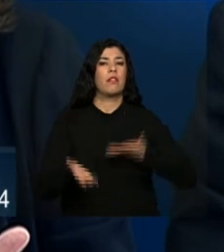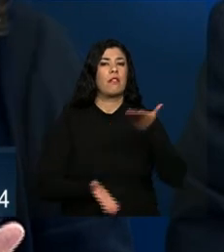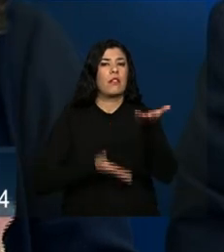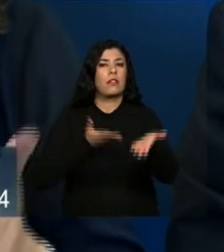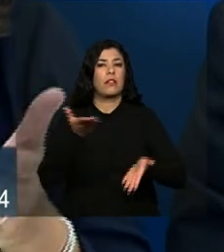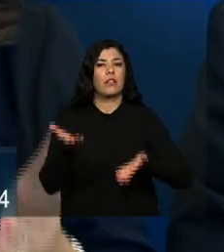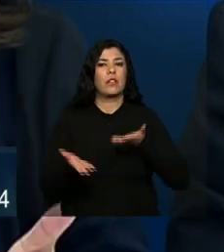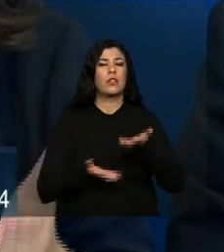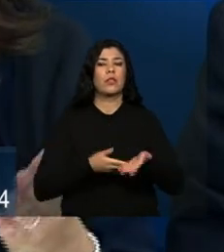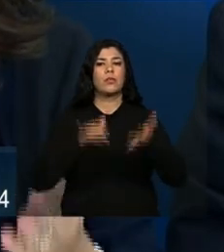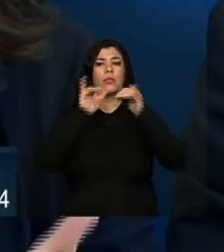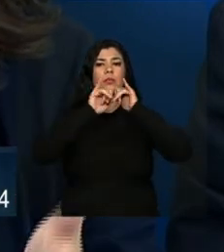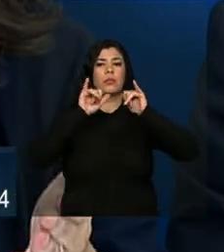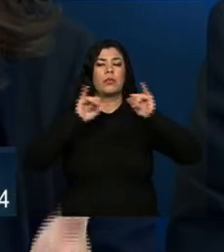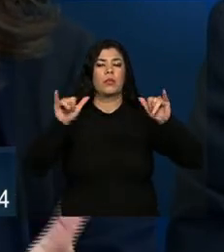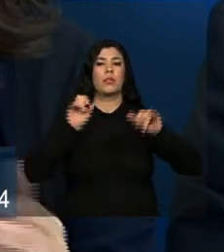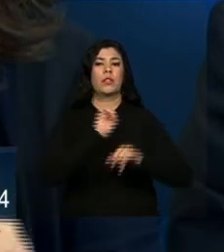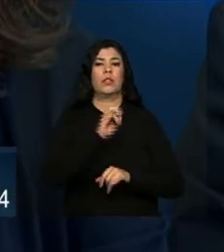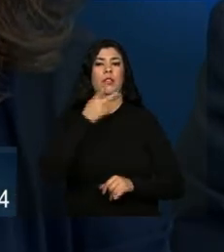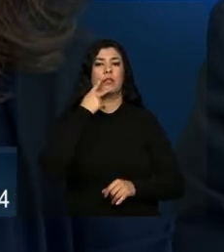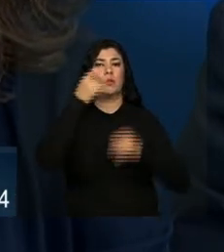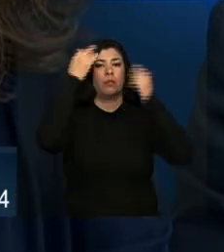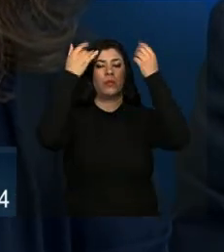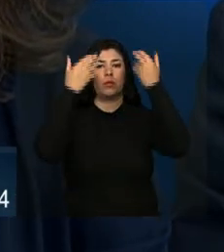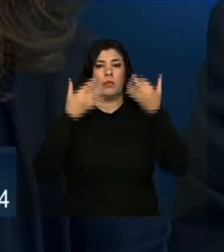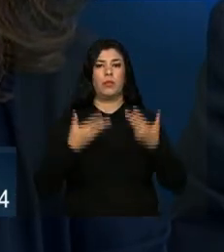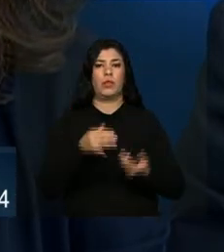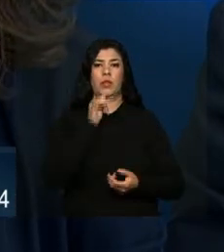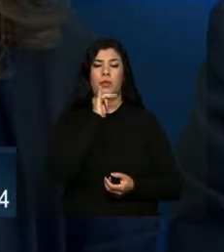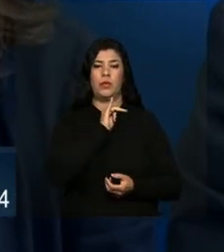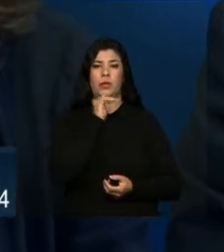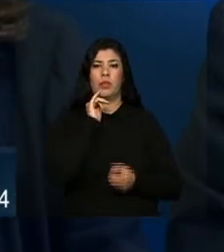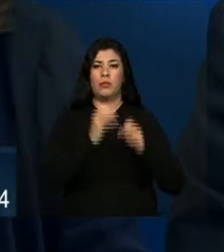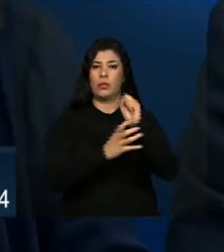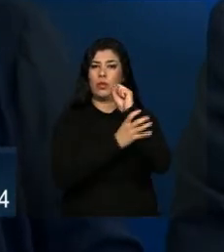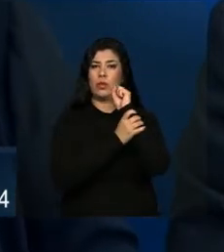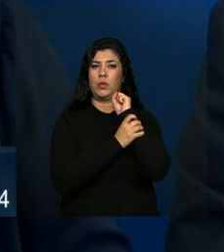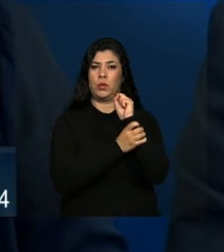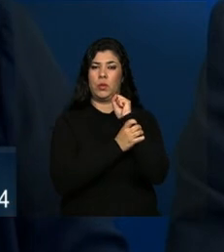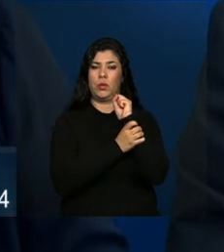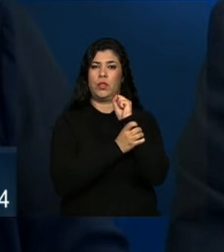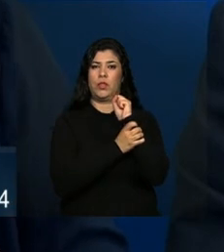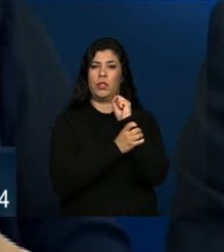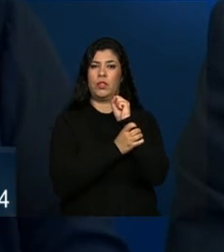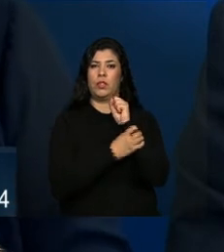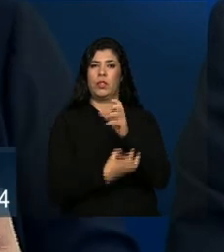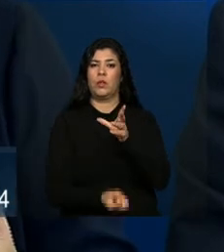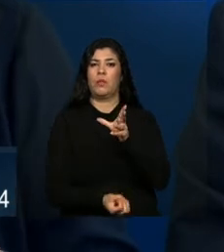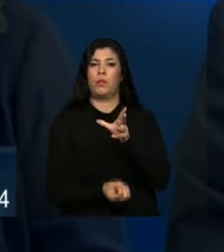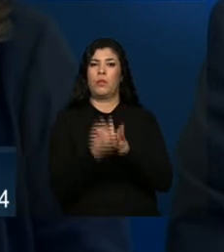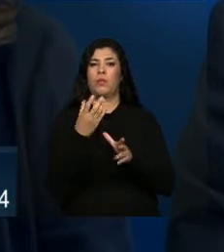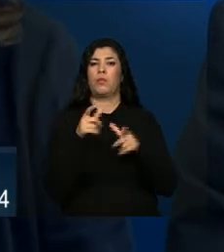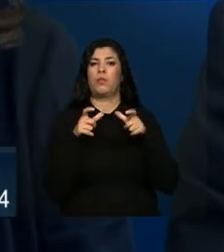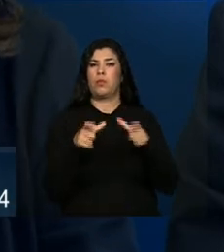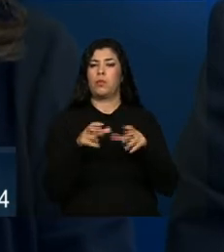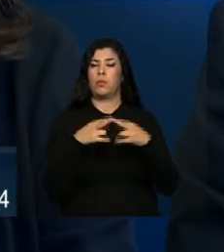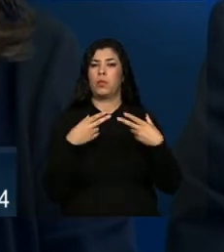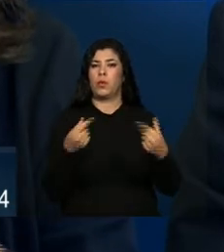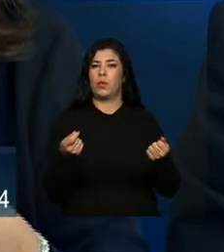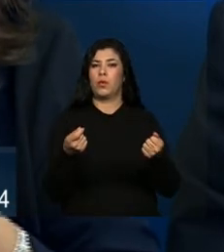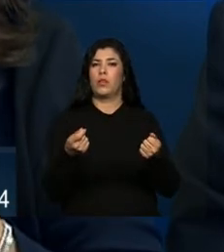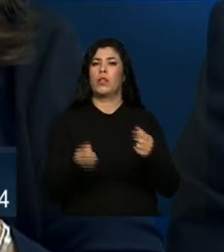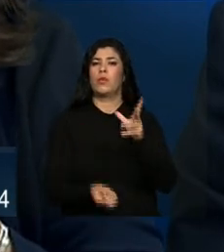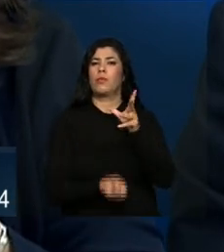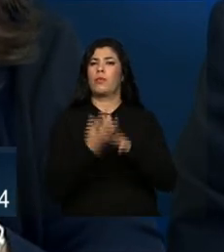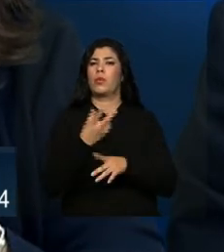vá quando estamos falando de segurança de produtos ou de produtos com defeitos